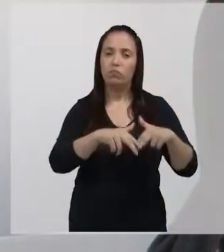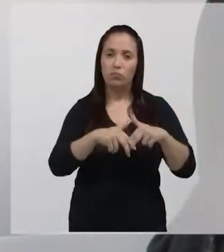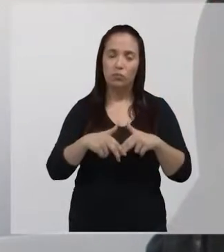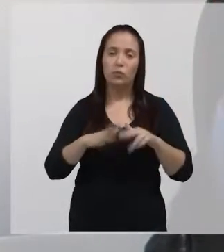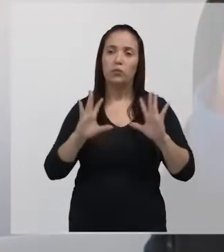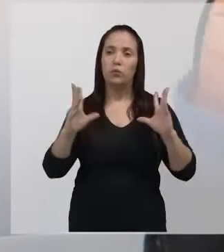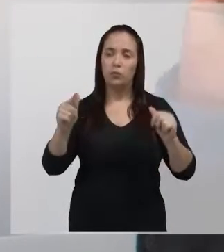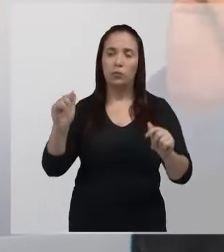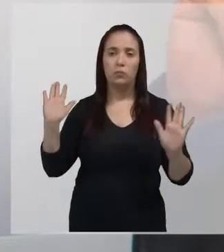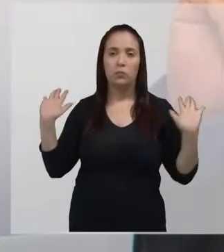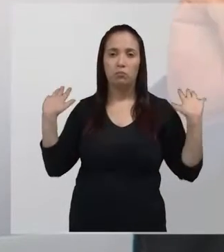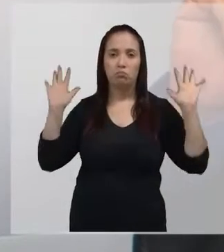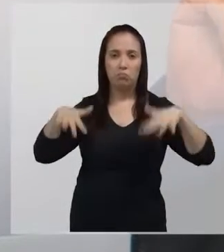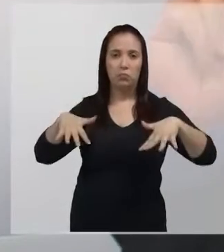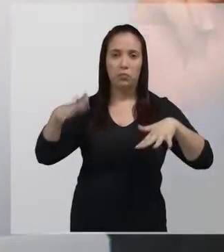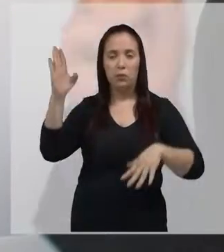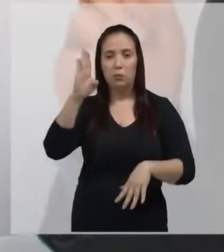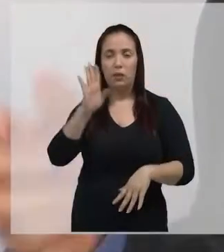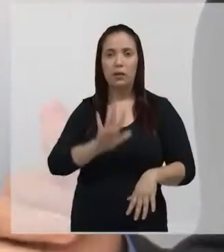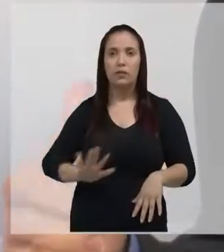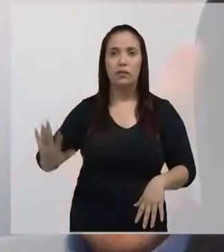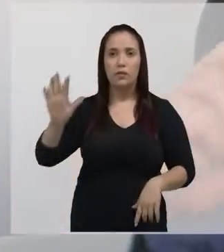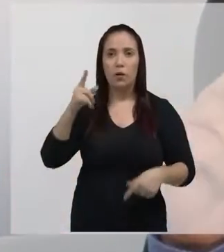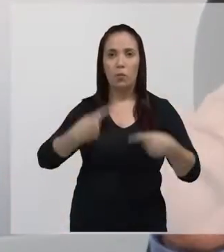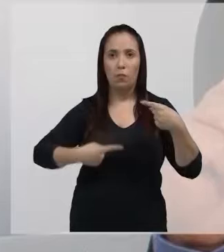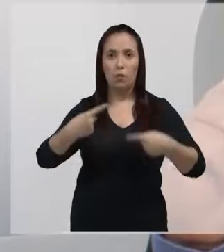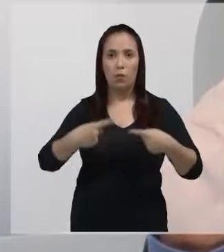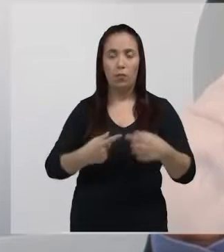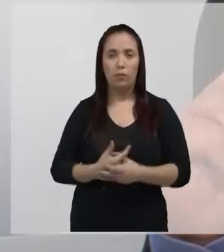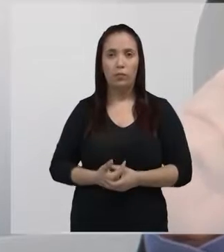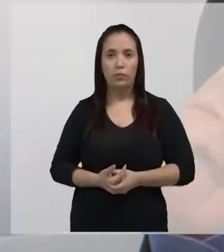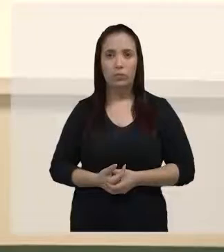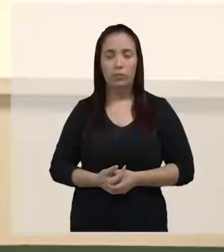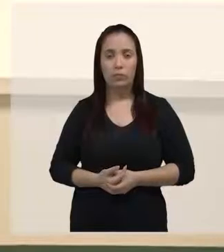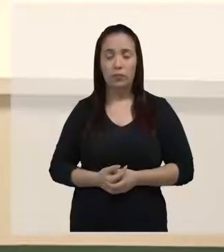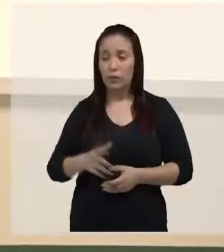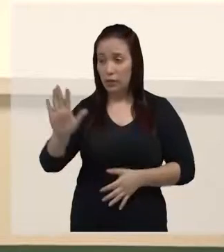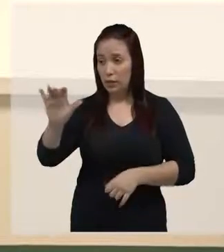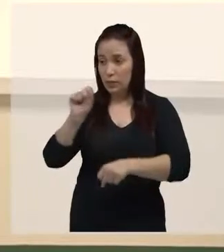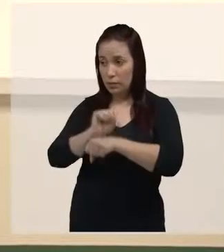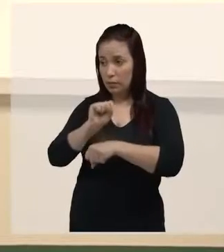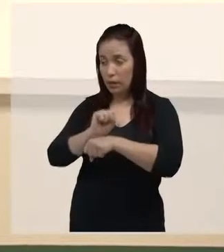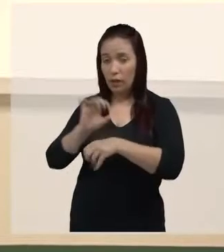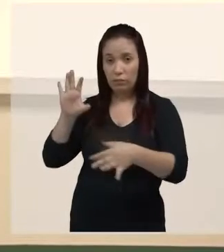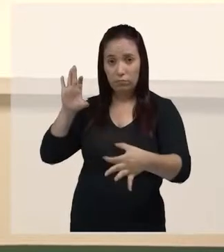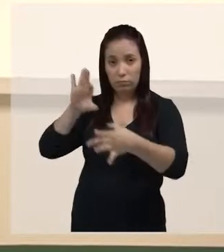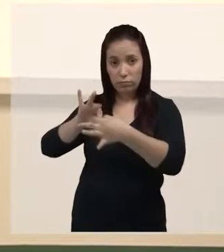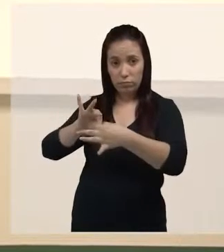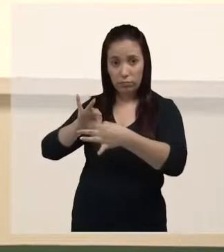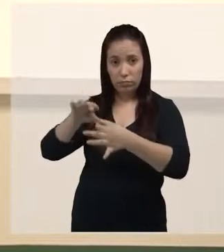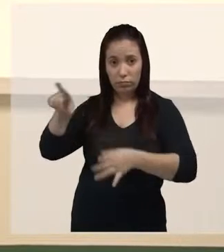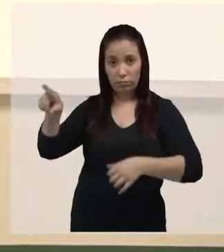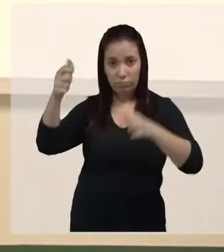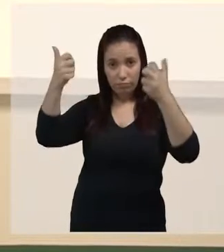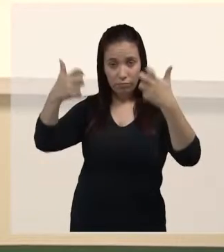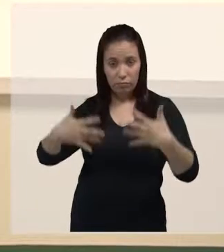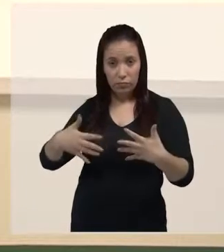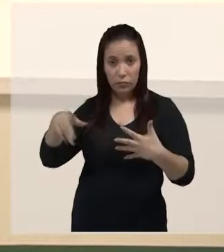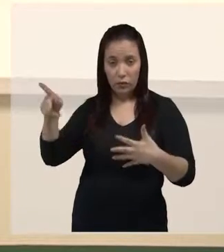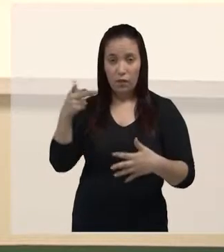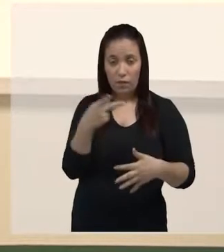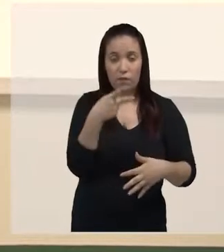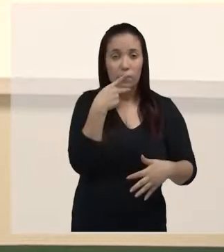cenário nacional político. Agora, voltando ao que você estava falando... Já pegando essa deixa aí, em cima dessa visão, o Luiz